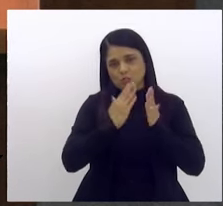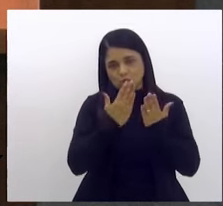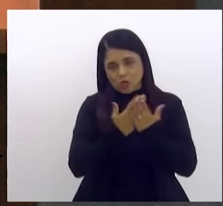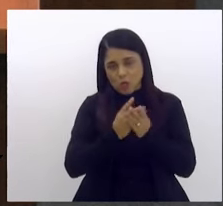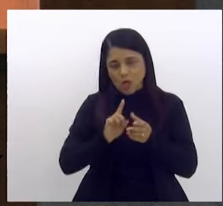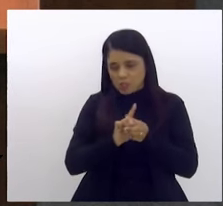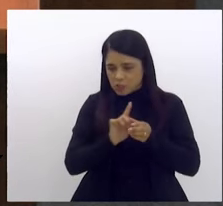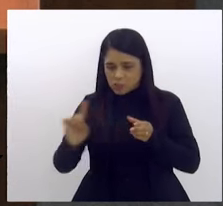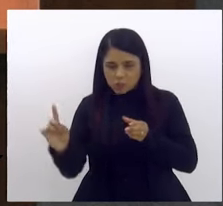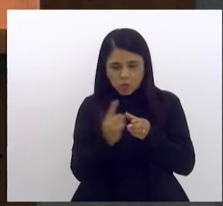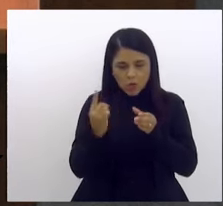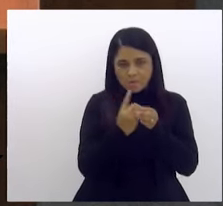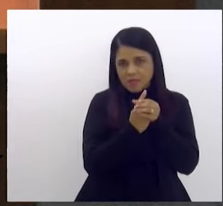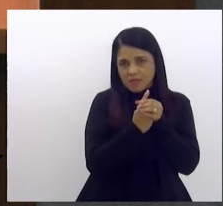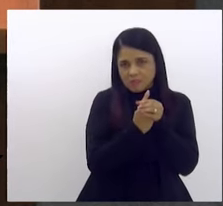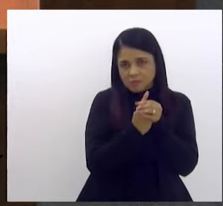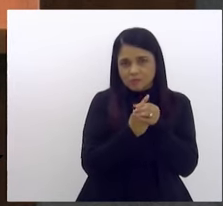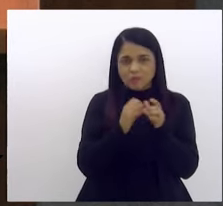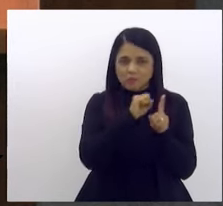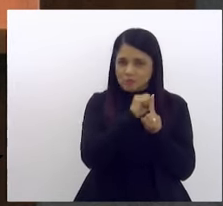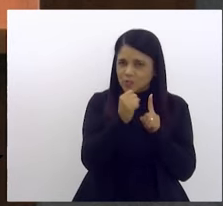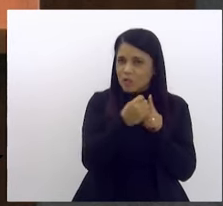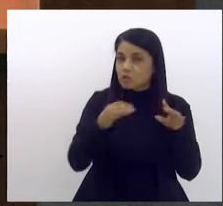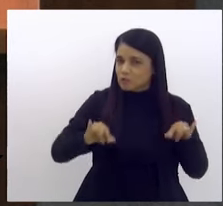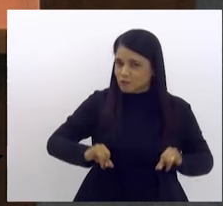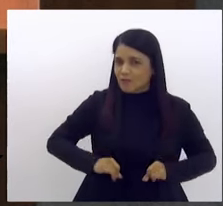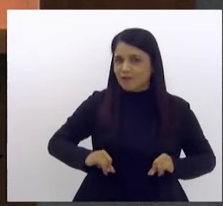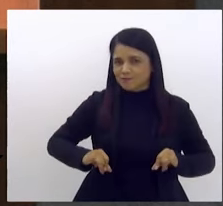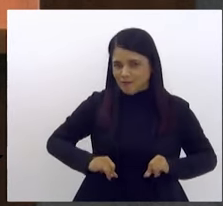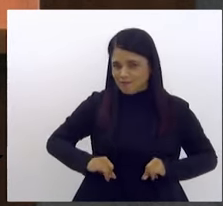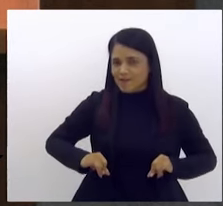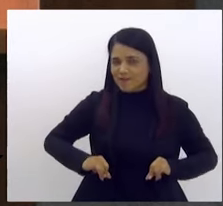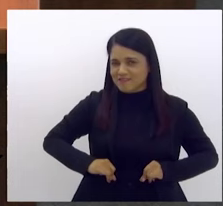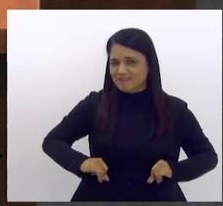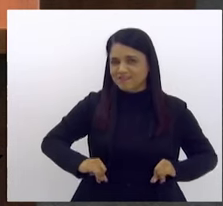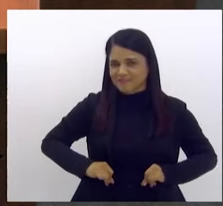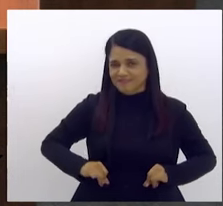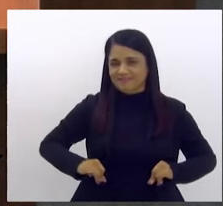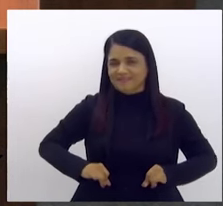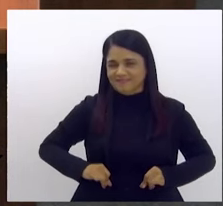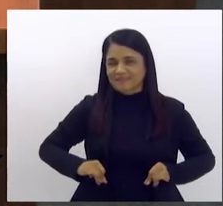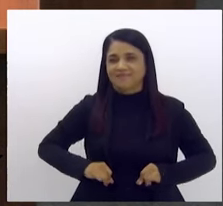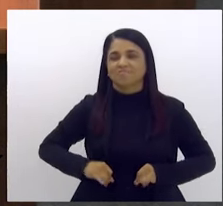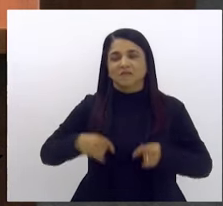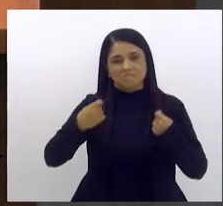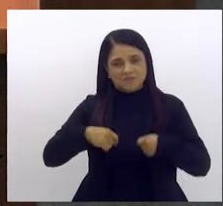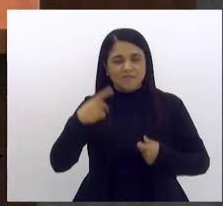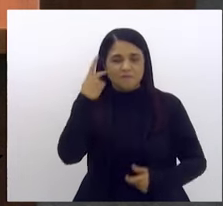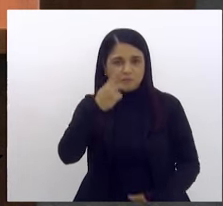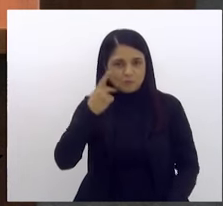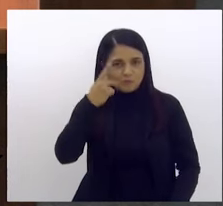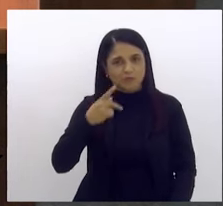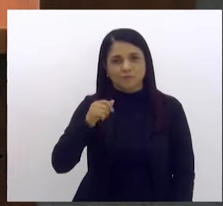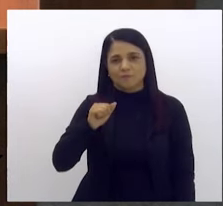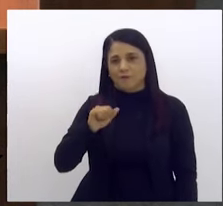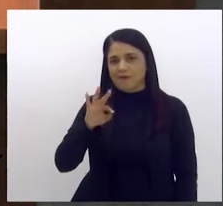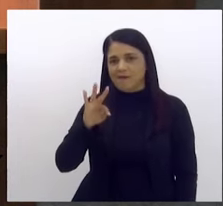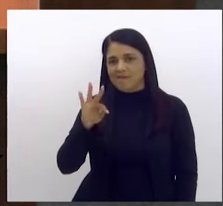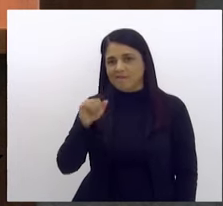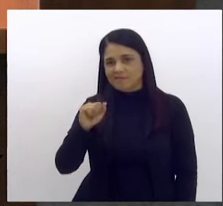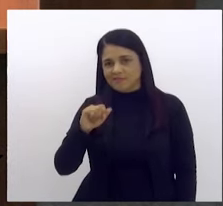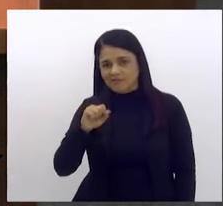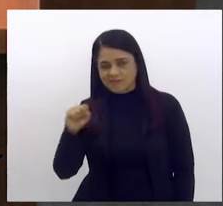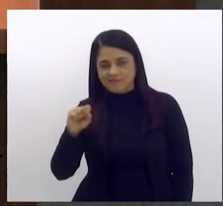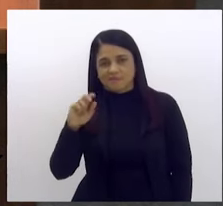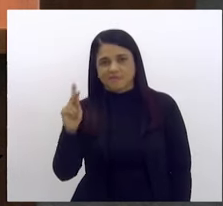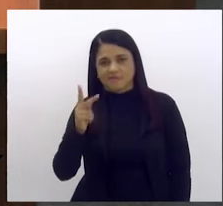isolamento social, sofrimento. A gente precisa ter política para as altas habilidades. Então, a proposta do